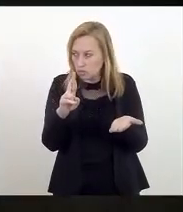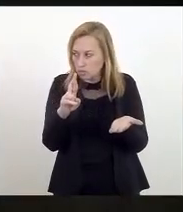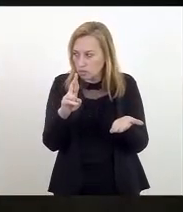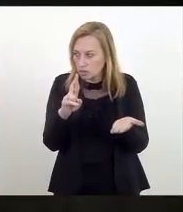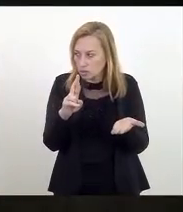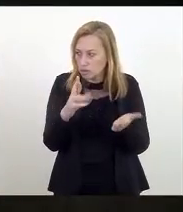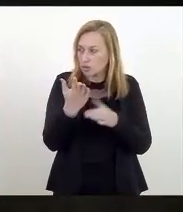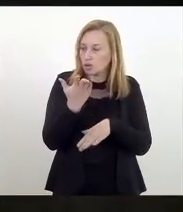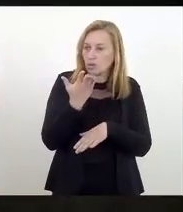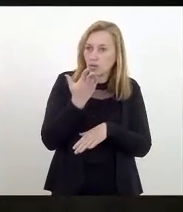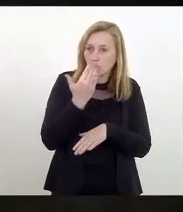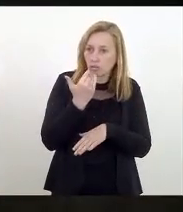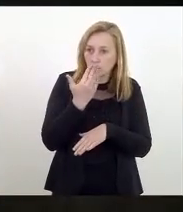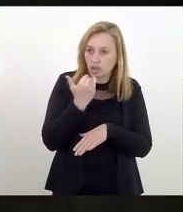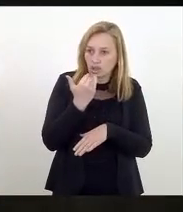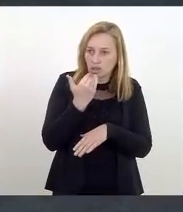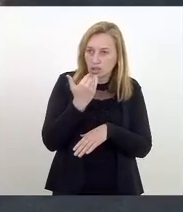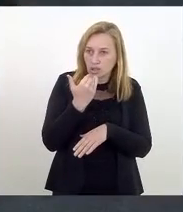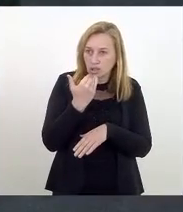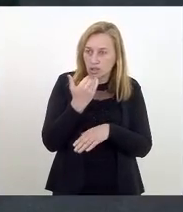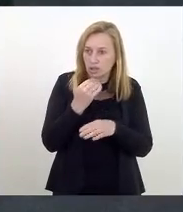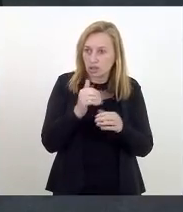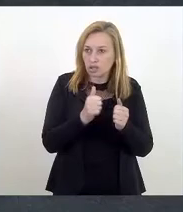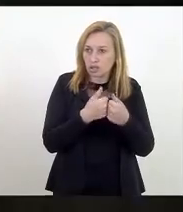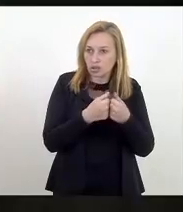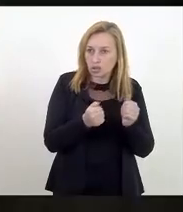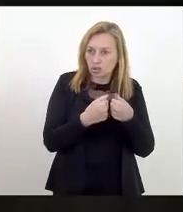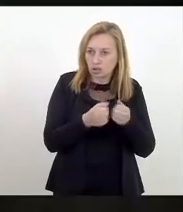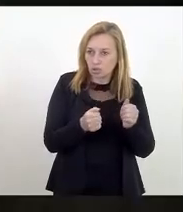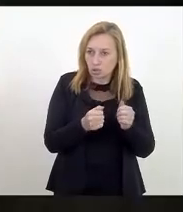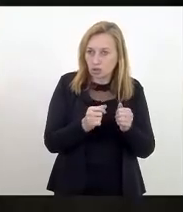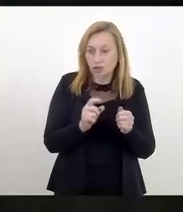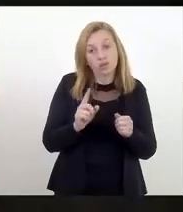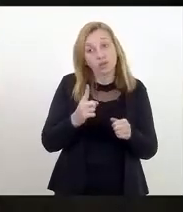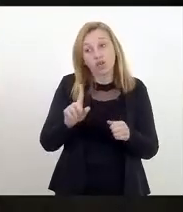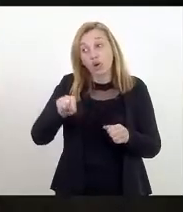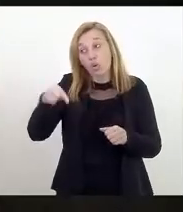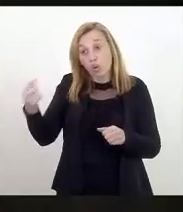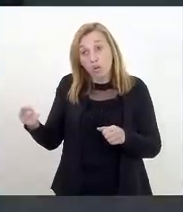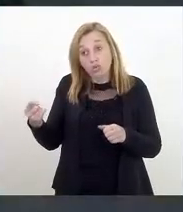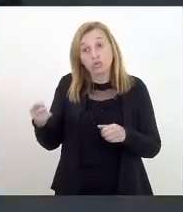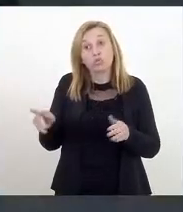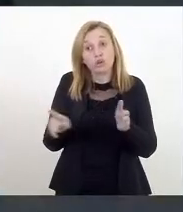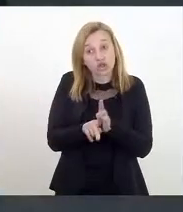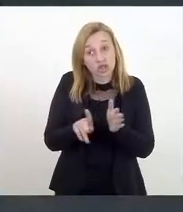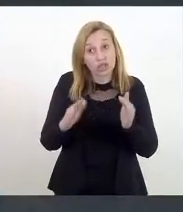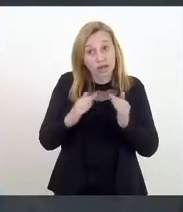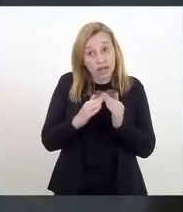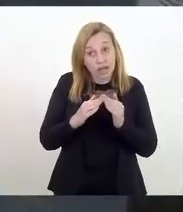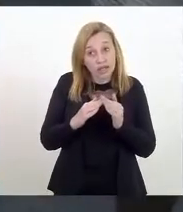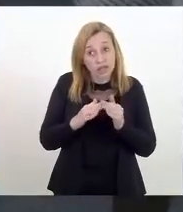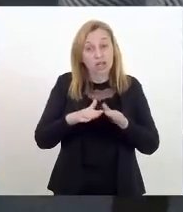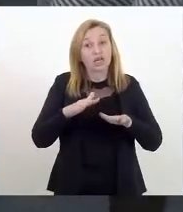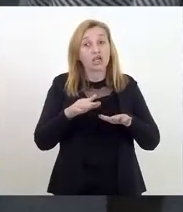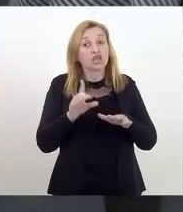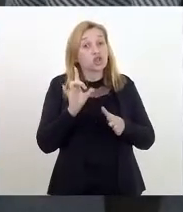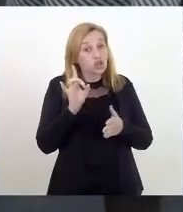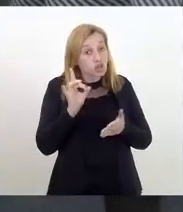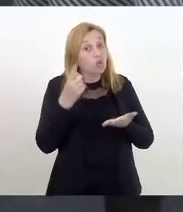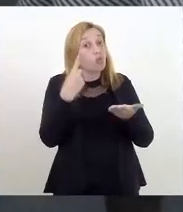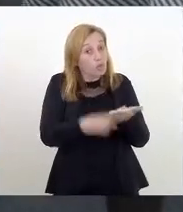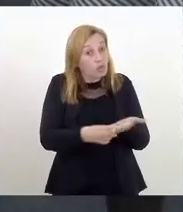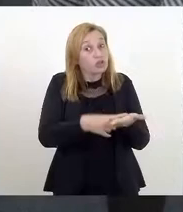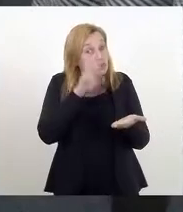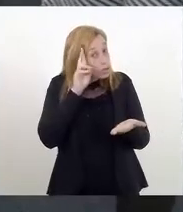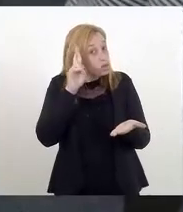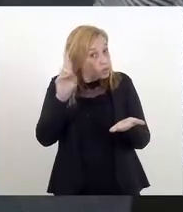da alimentação e do transporte. Eu tenho esse compromisso do senhor, presidente. Se não há outro projeto na casa tratando depende só do senhor, mas eu tenho esse compromisso do senhor, eu